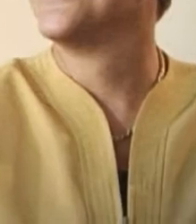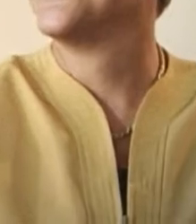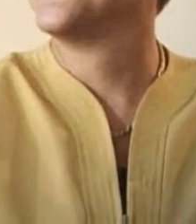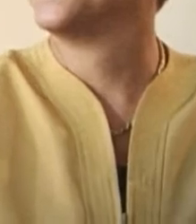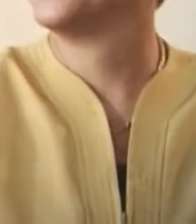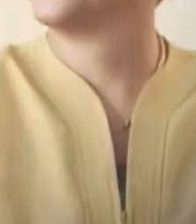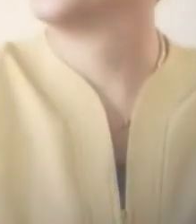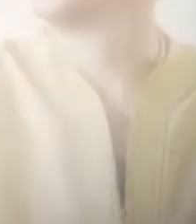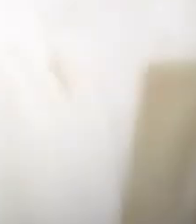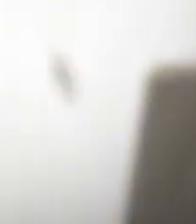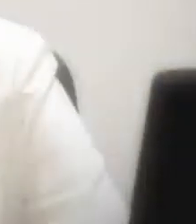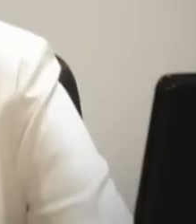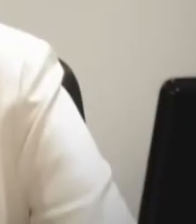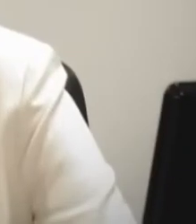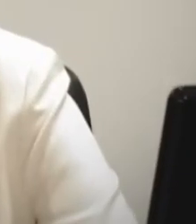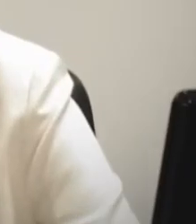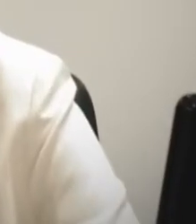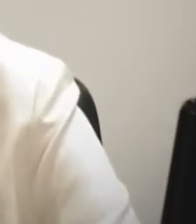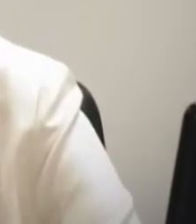o